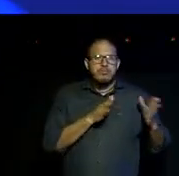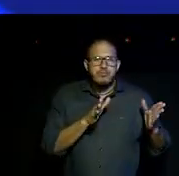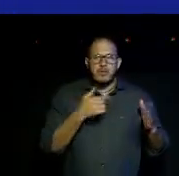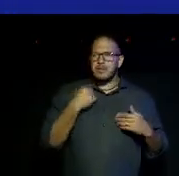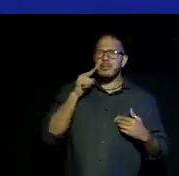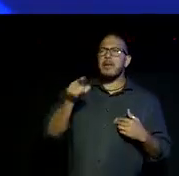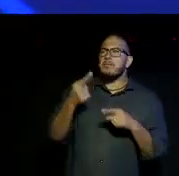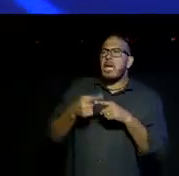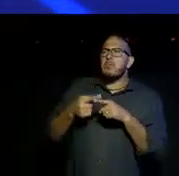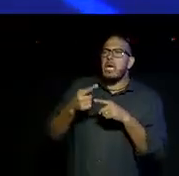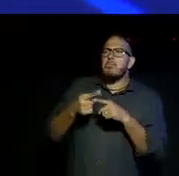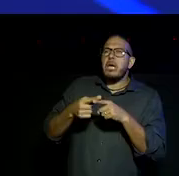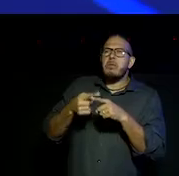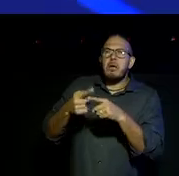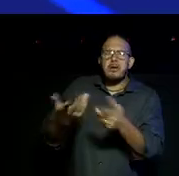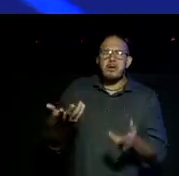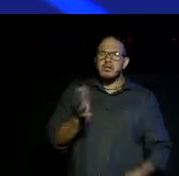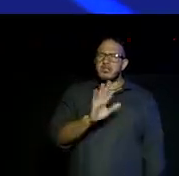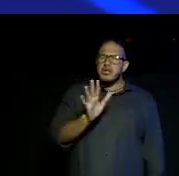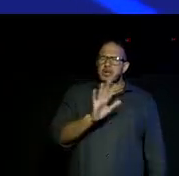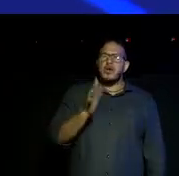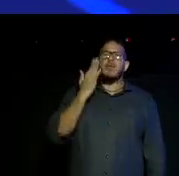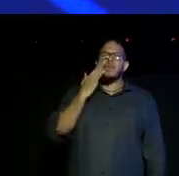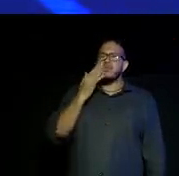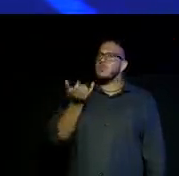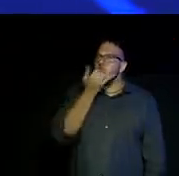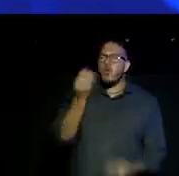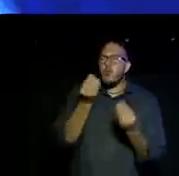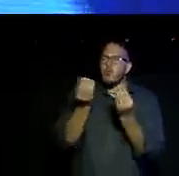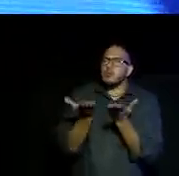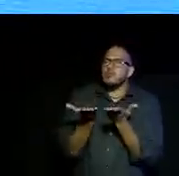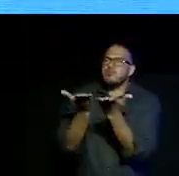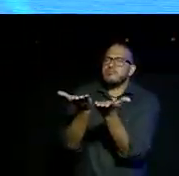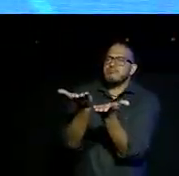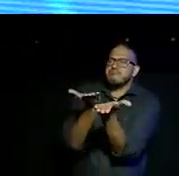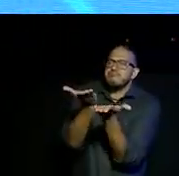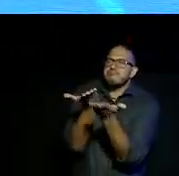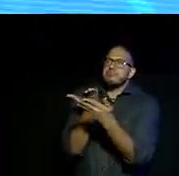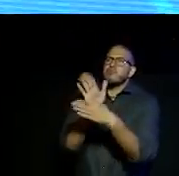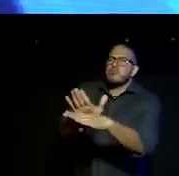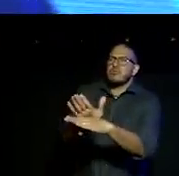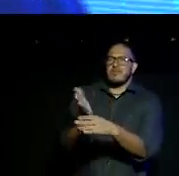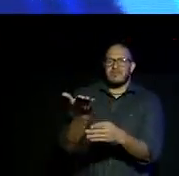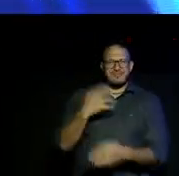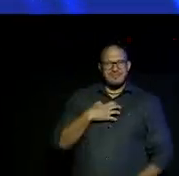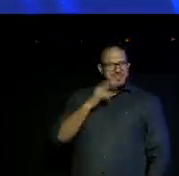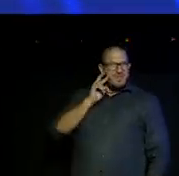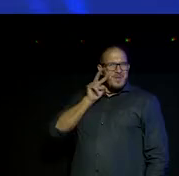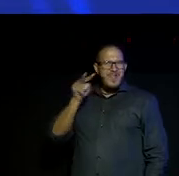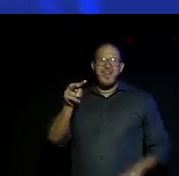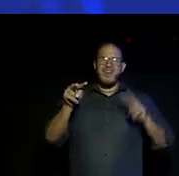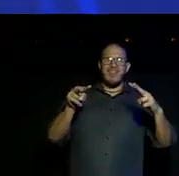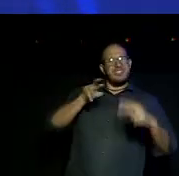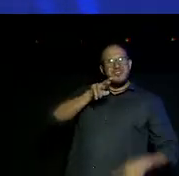de olhar para as coisas e perguntar: para que, que você me serve? E começa a perguntar: como eu posso servir a você? É um outro centro